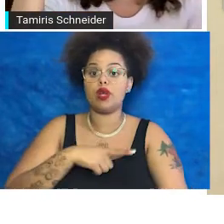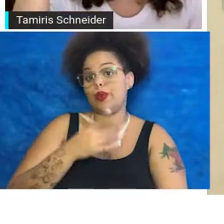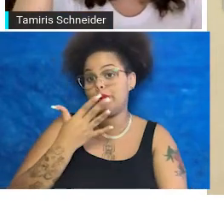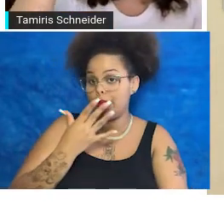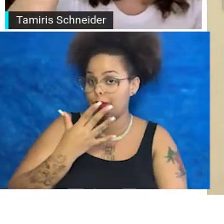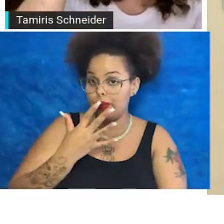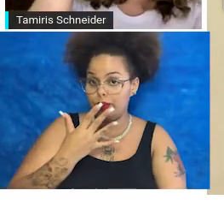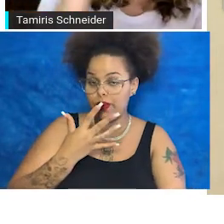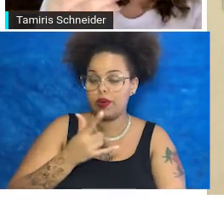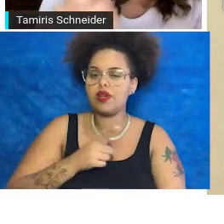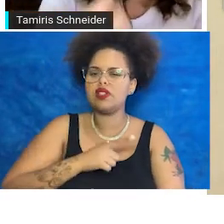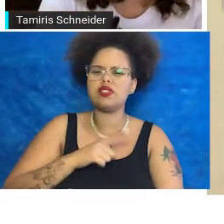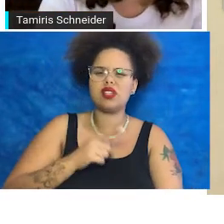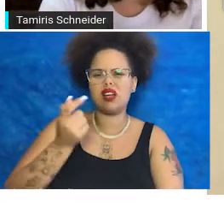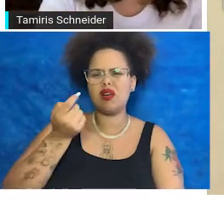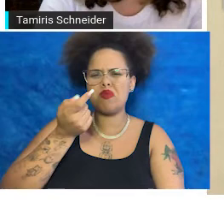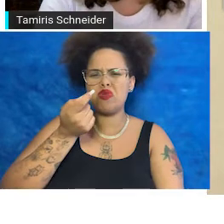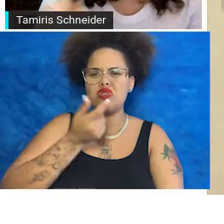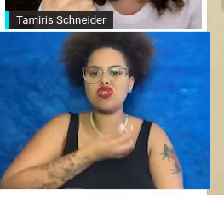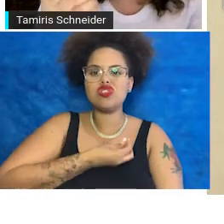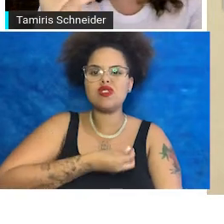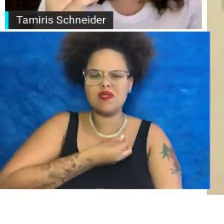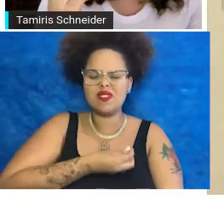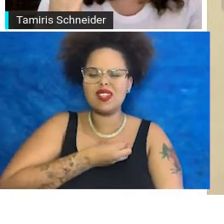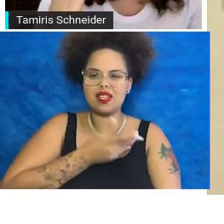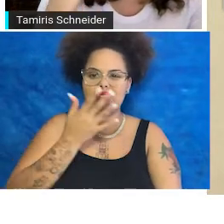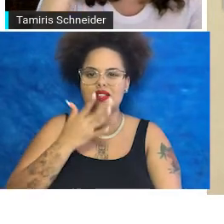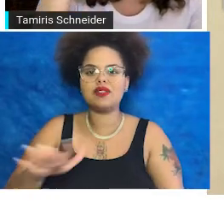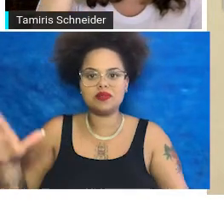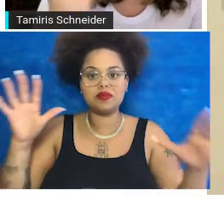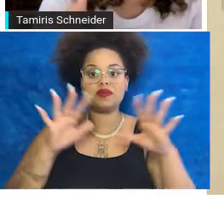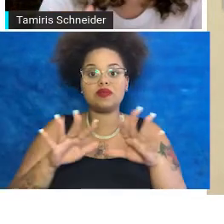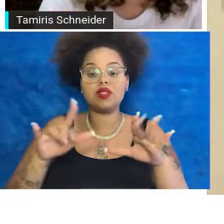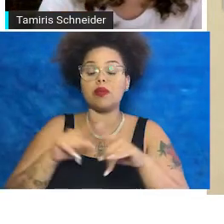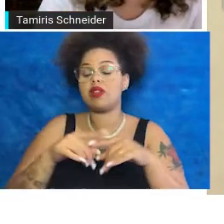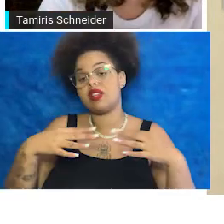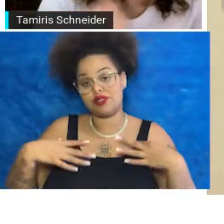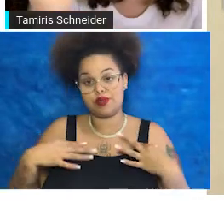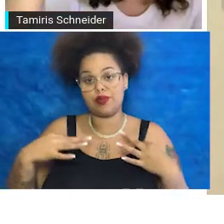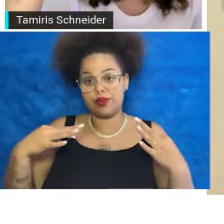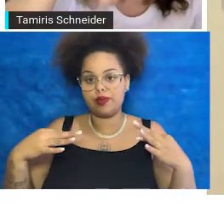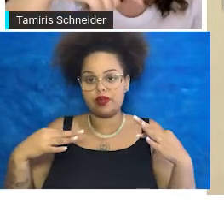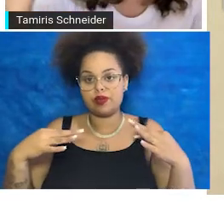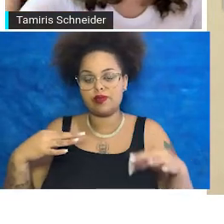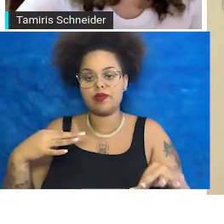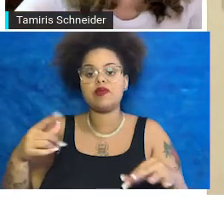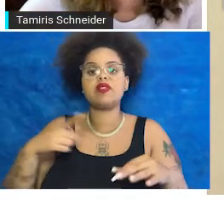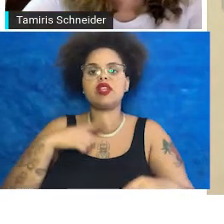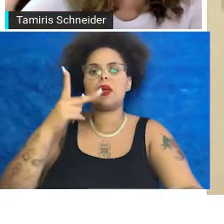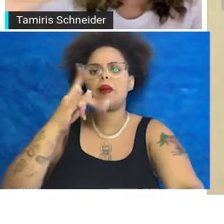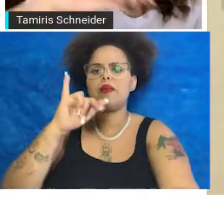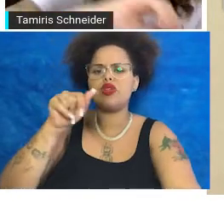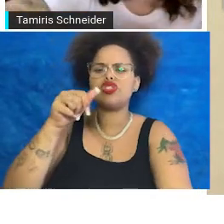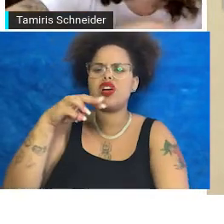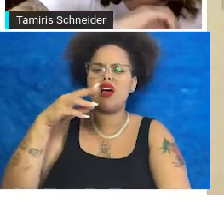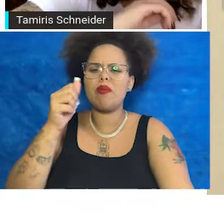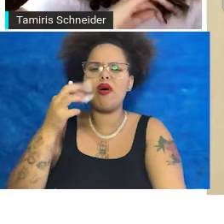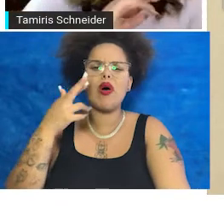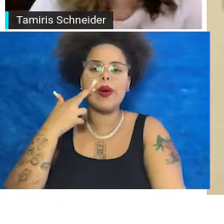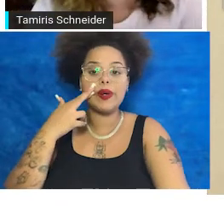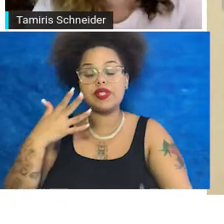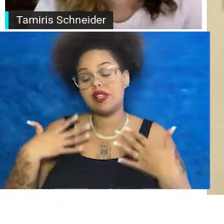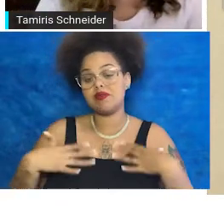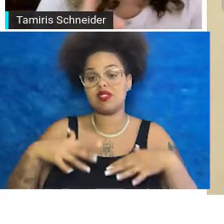gente tem um pouquinho de vida nas cores, de vida nas roupas, né? Temos ali um pijama rosa, uma